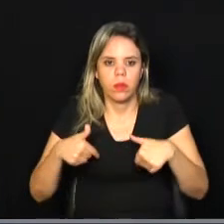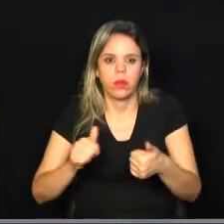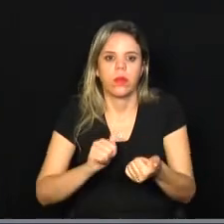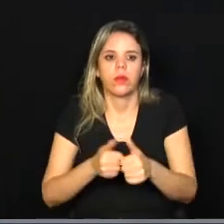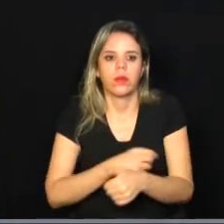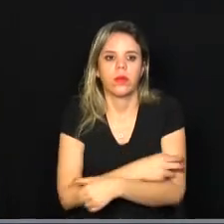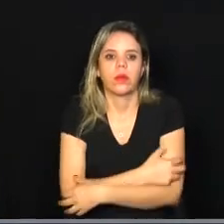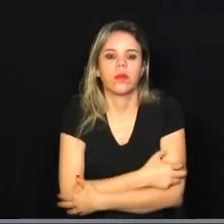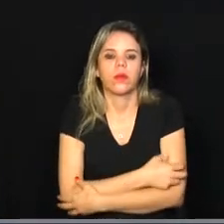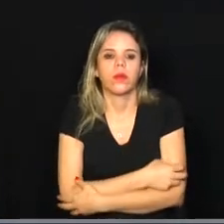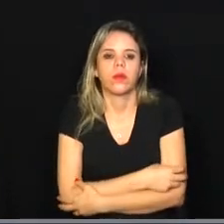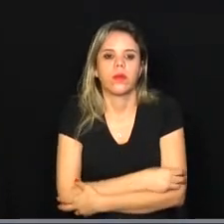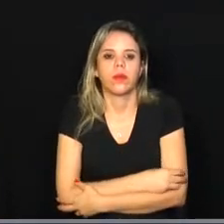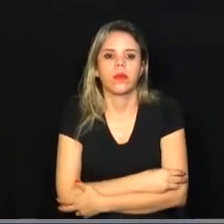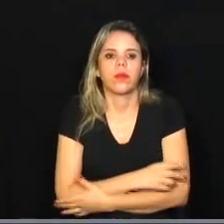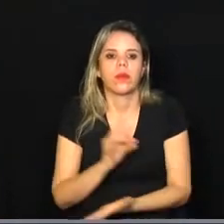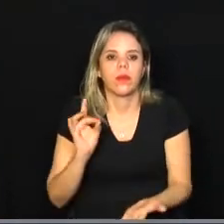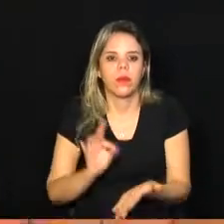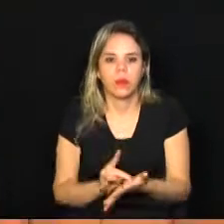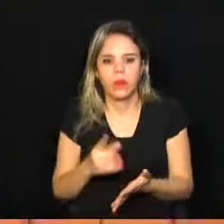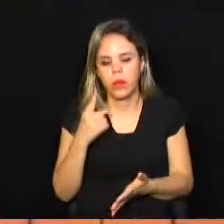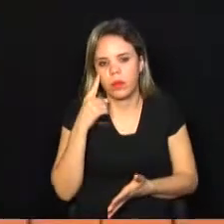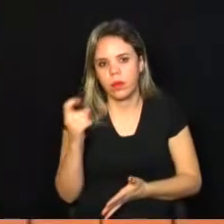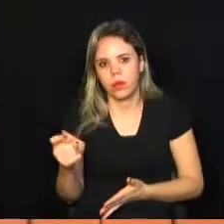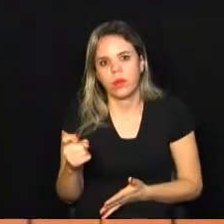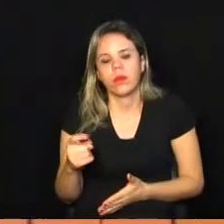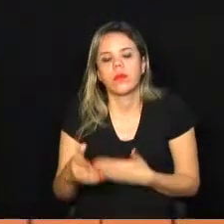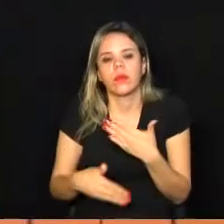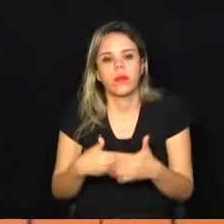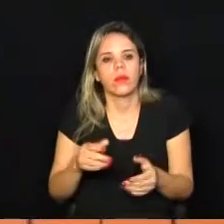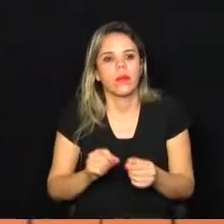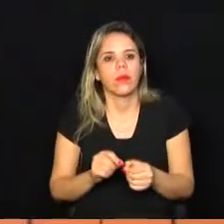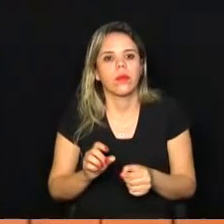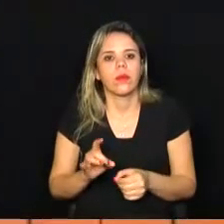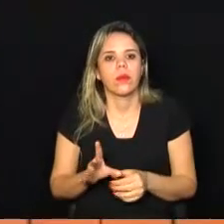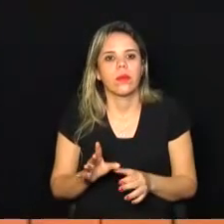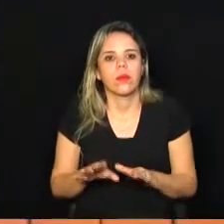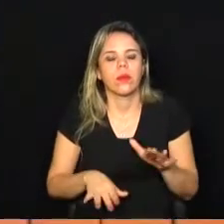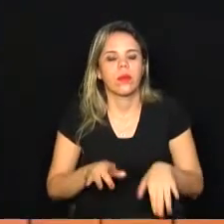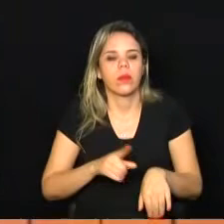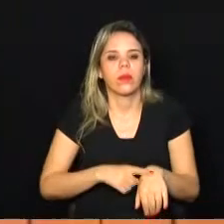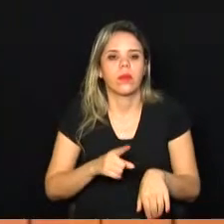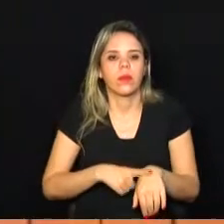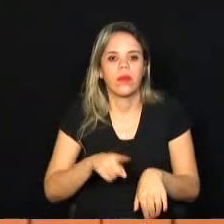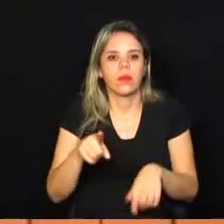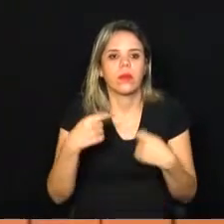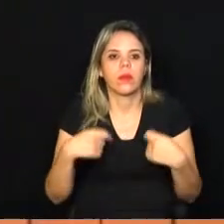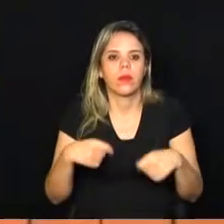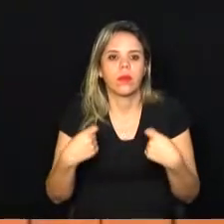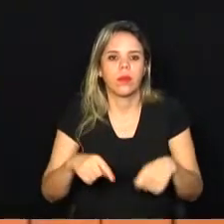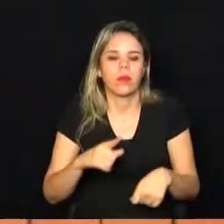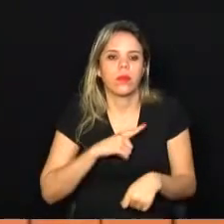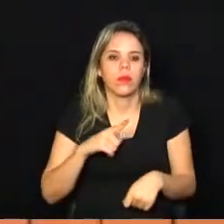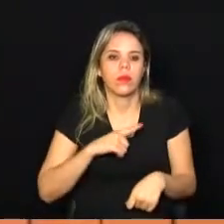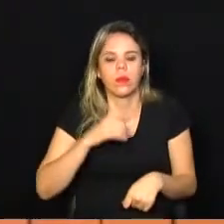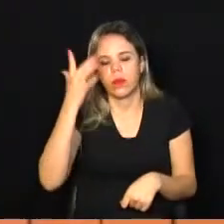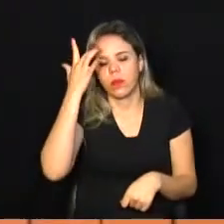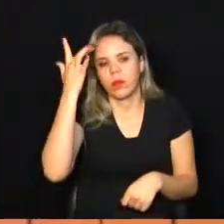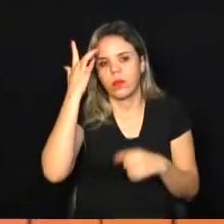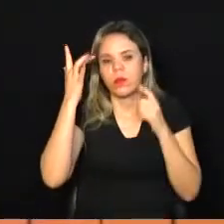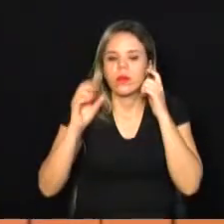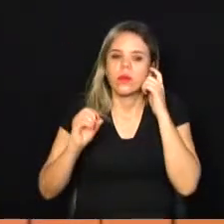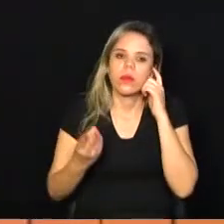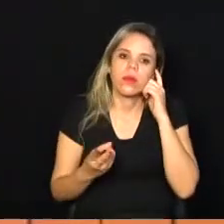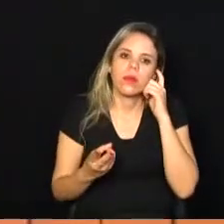esporte. Realmente é muito interessante este processo, né? Porque em determinado momento você precisa ter uma maturidade